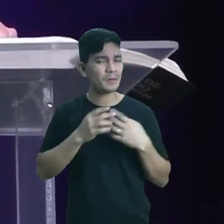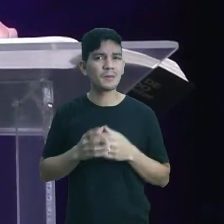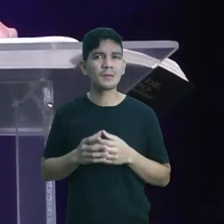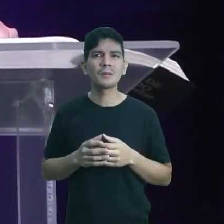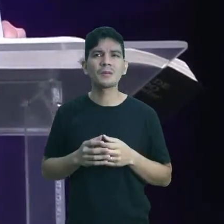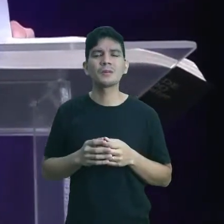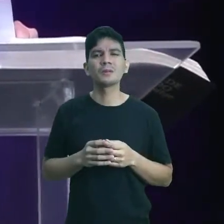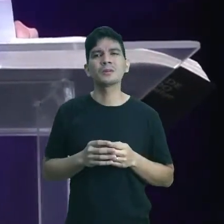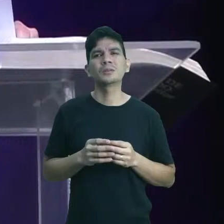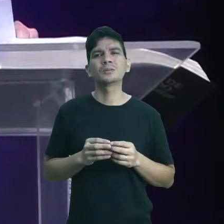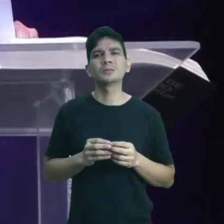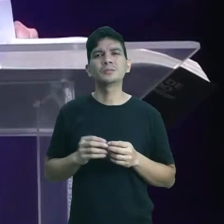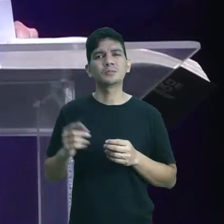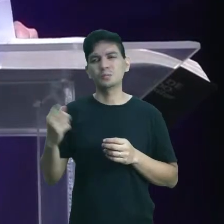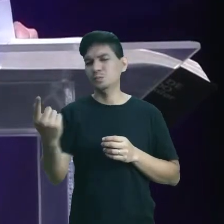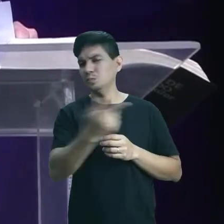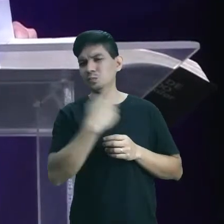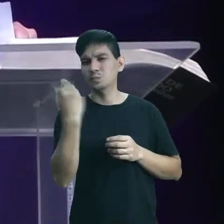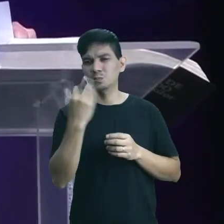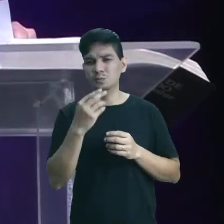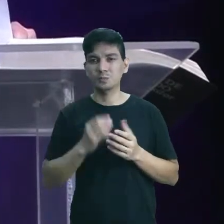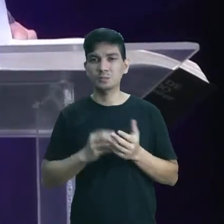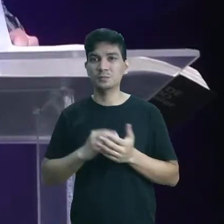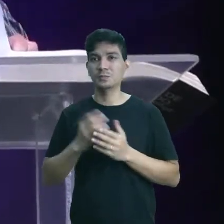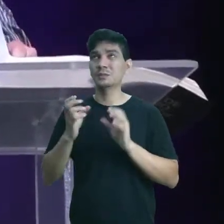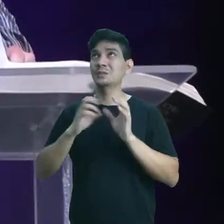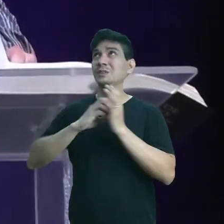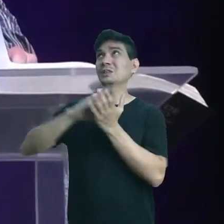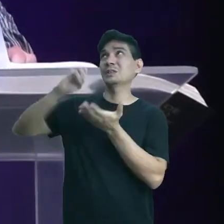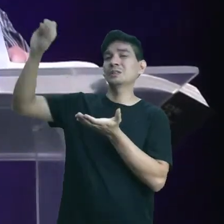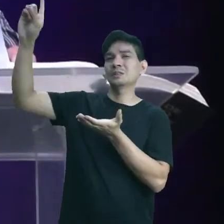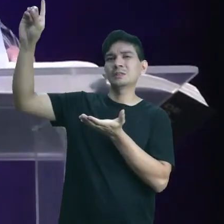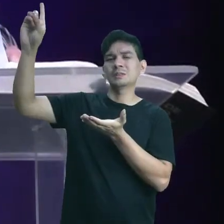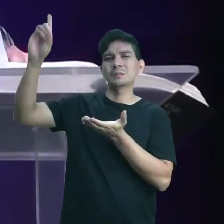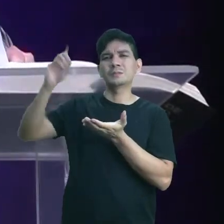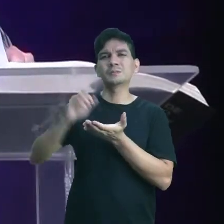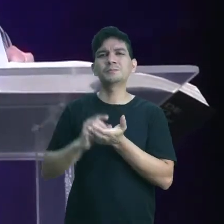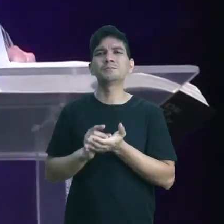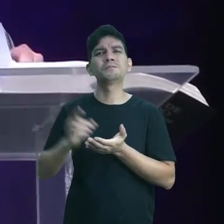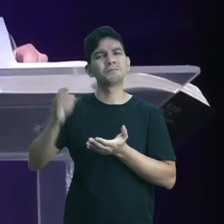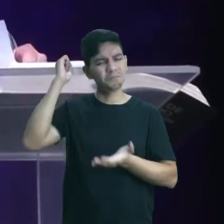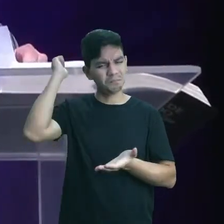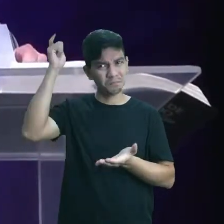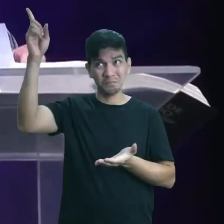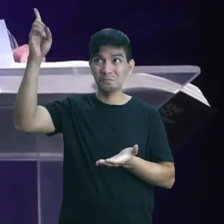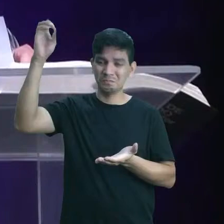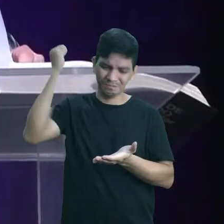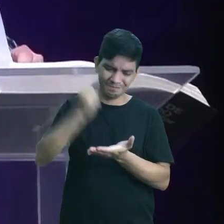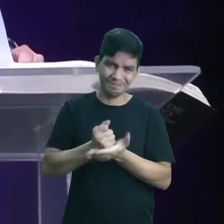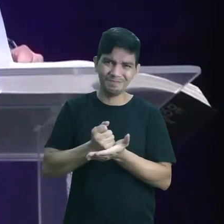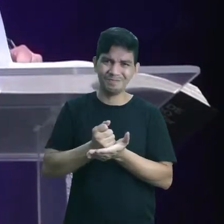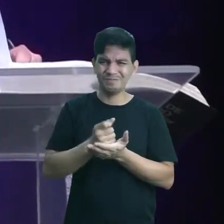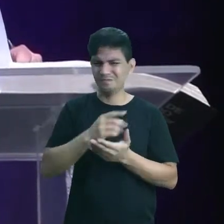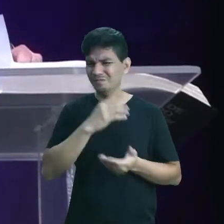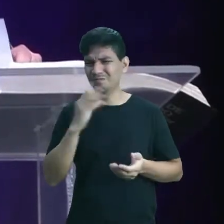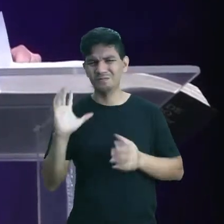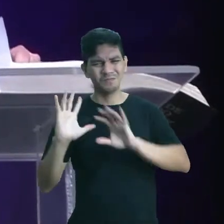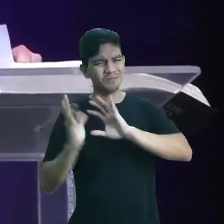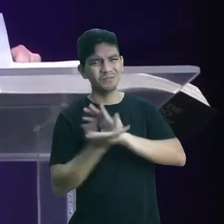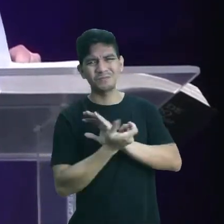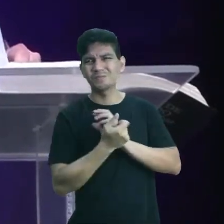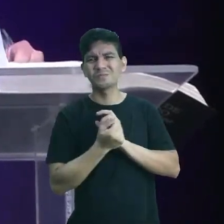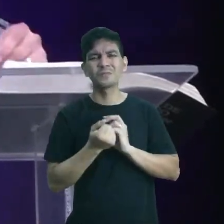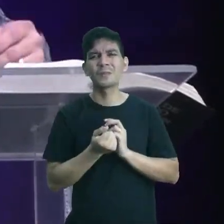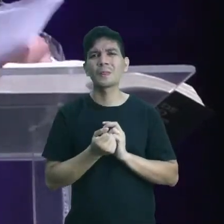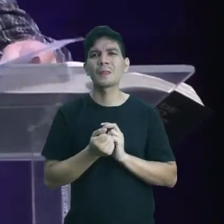comparecer diante de Deus. Deus trará a julgamento tudo o que foi feito. Ainda ele diz assim: inclusive tudo o que